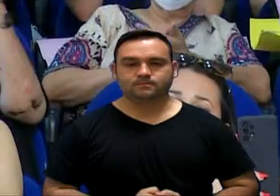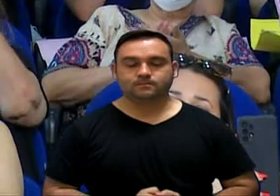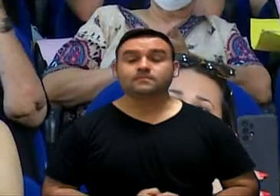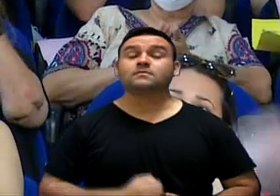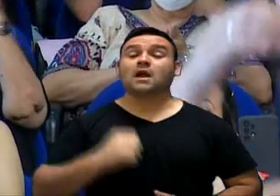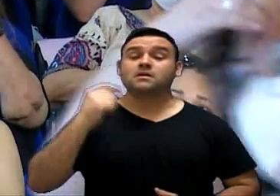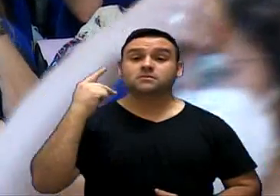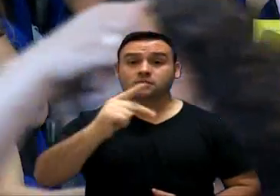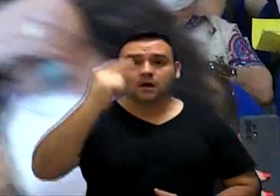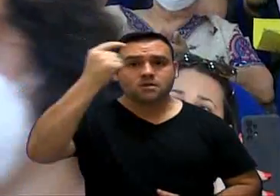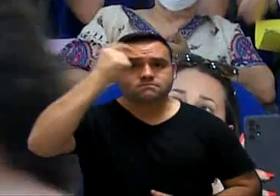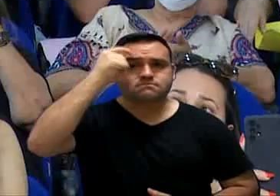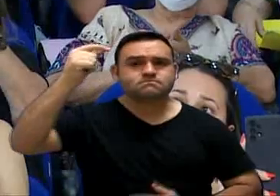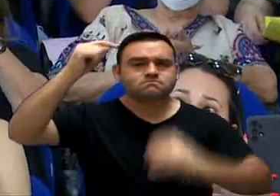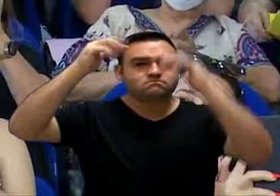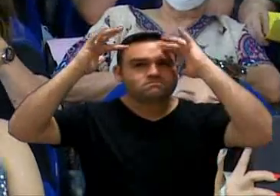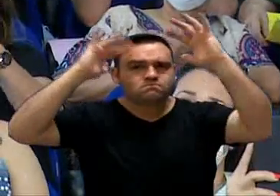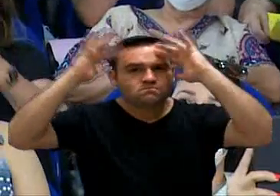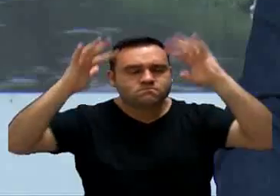É a tua consciência.